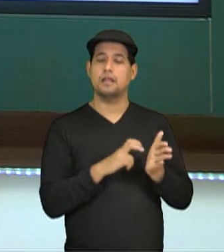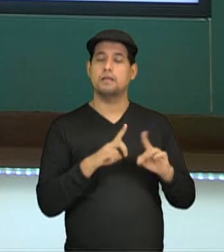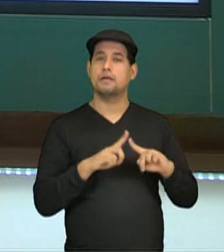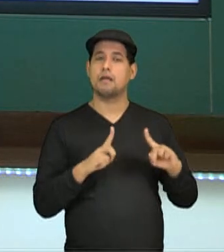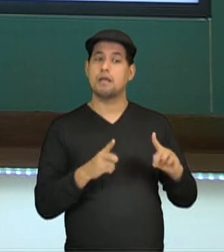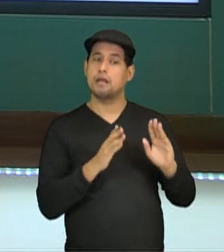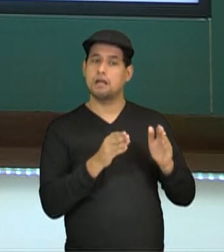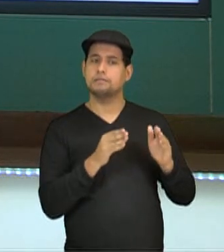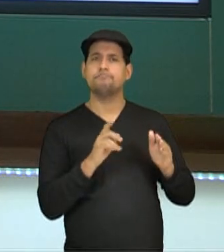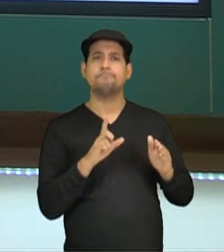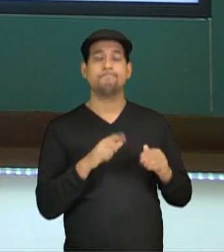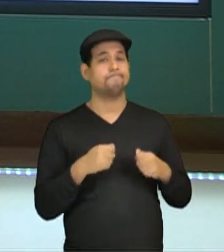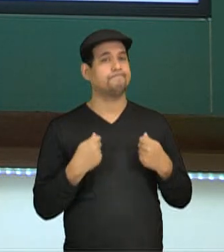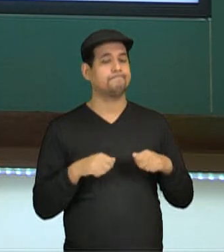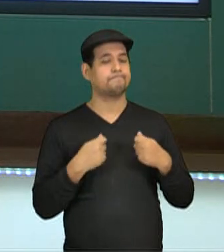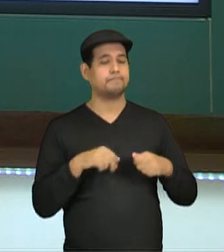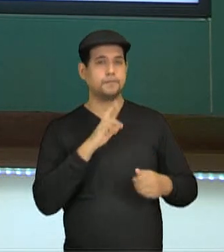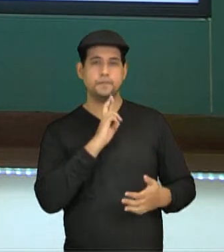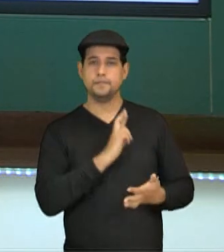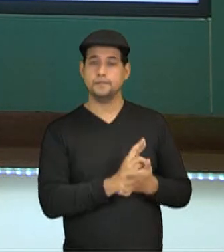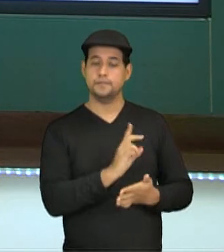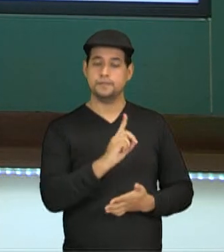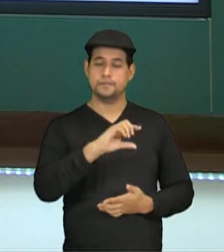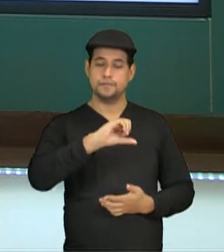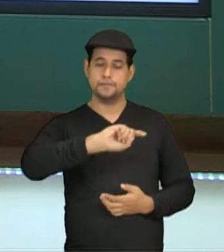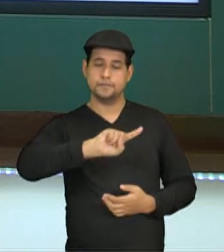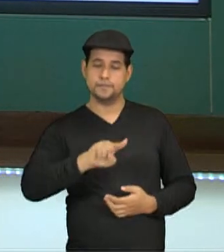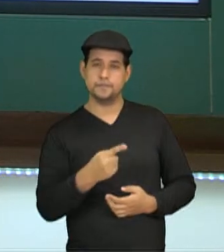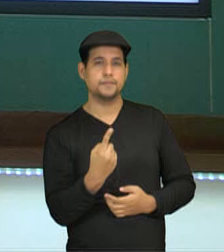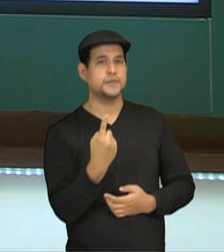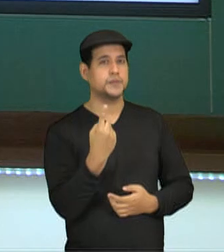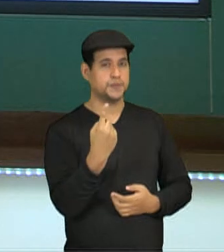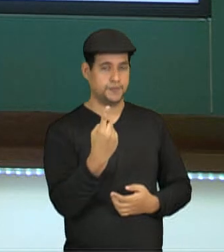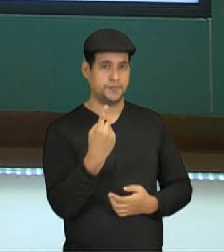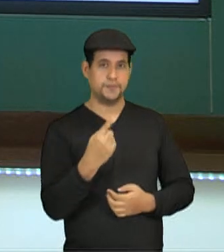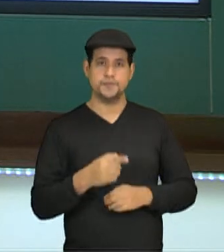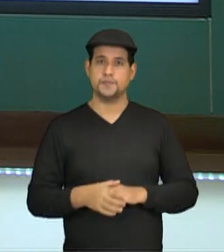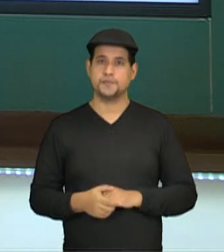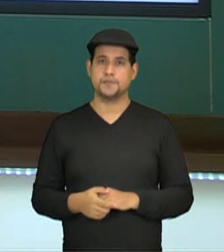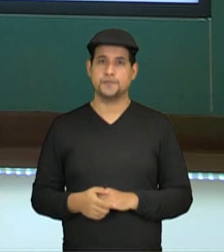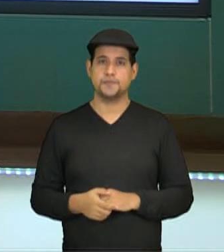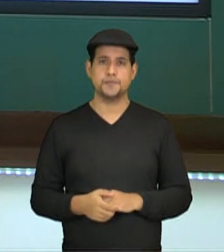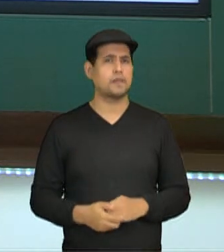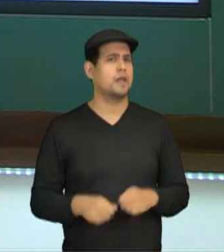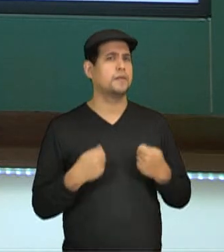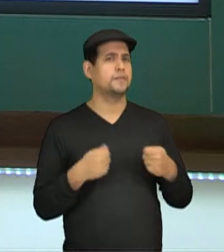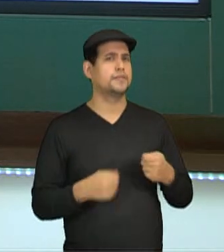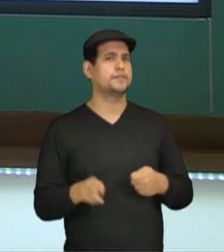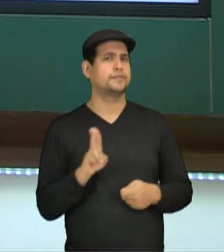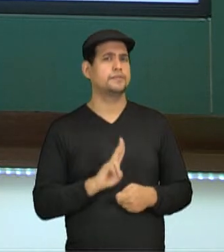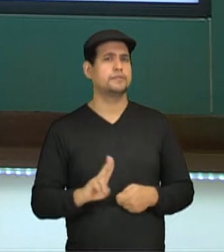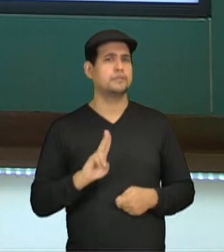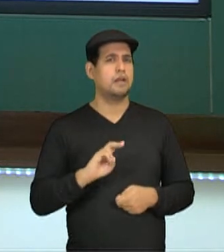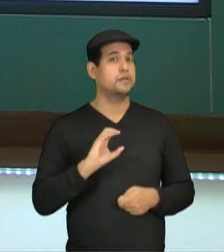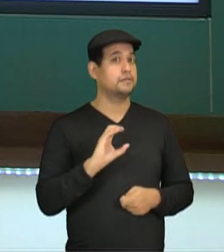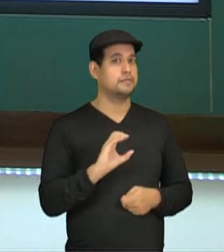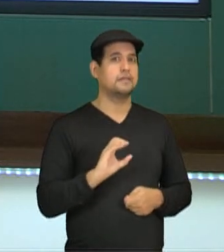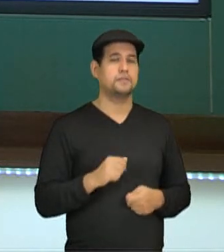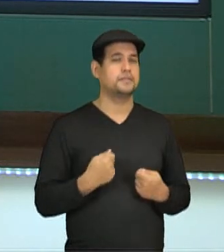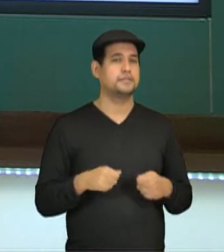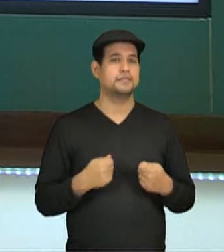a temperatura, basta responder 19,1 graus Celsius. Precisa colocar esse Czinho aqui,